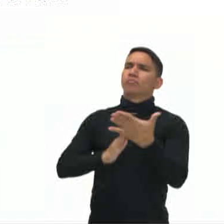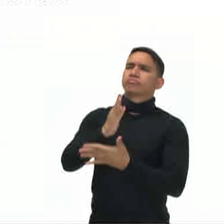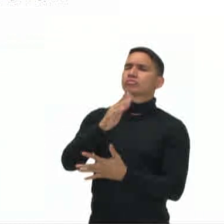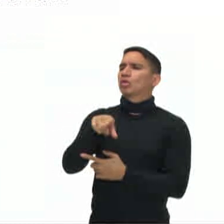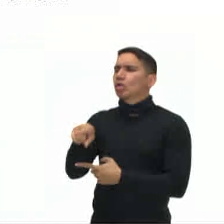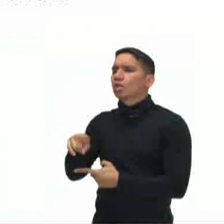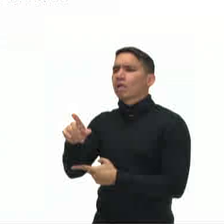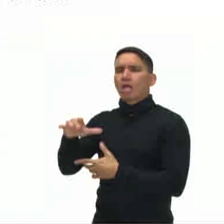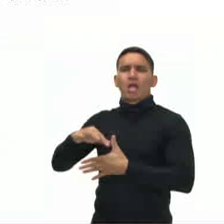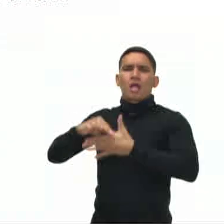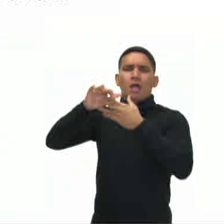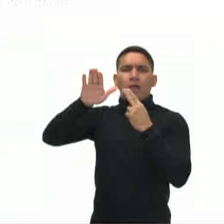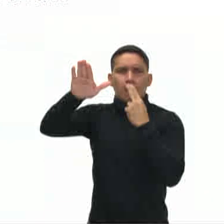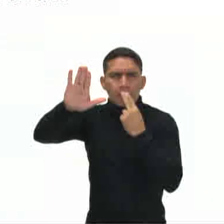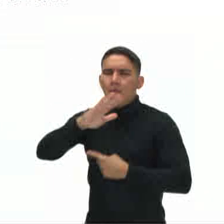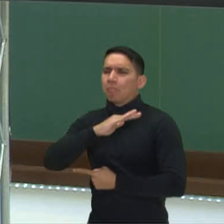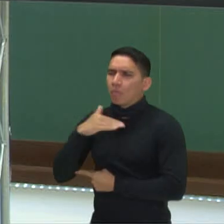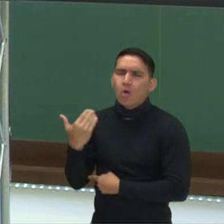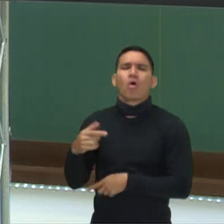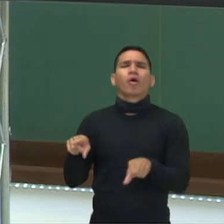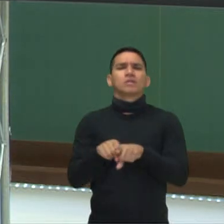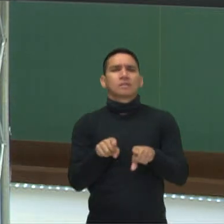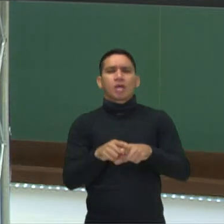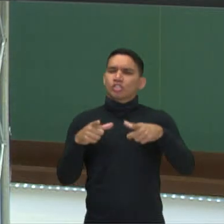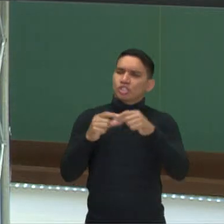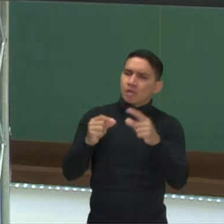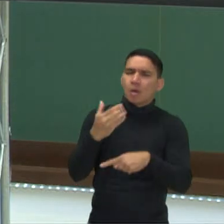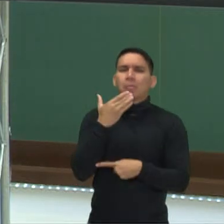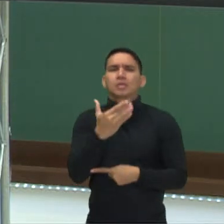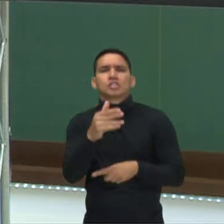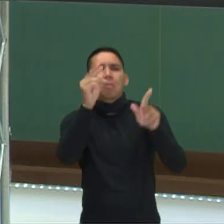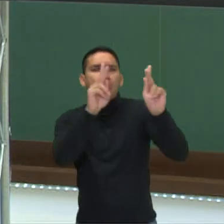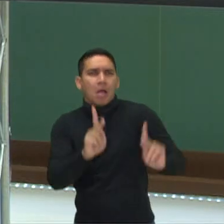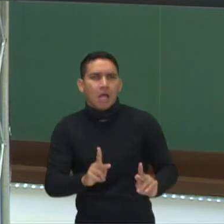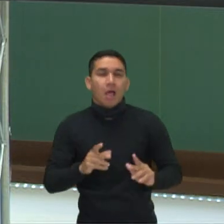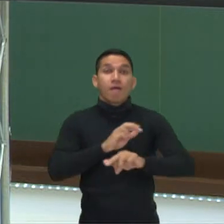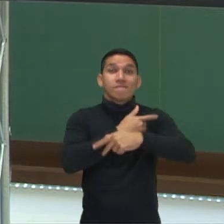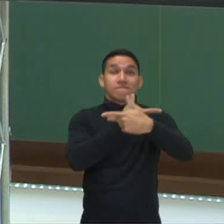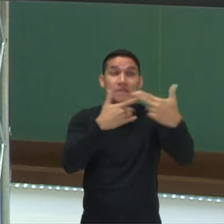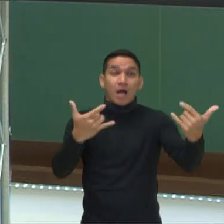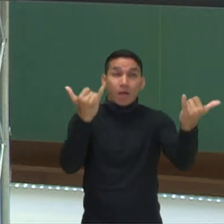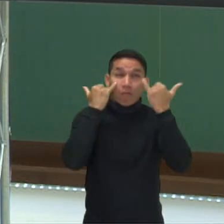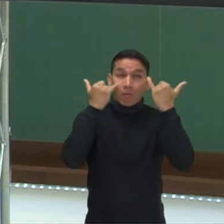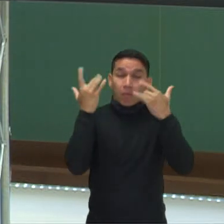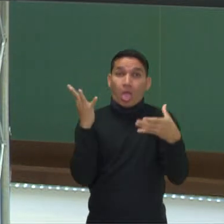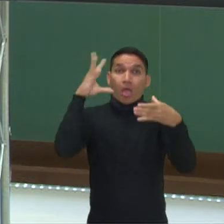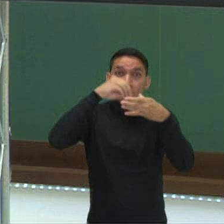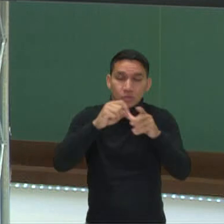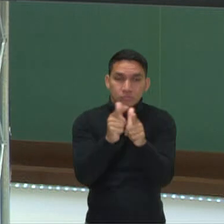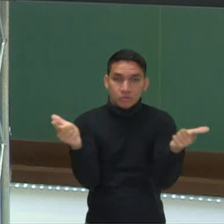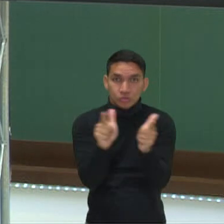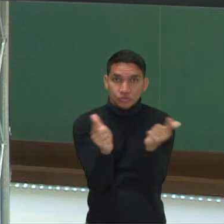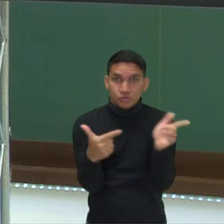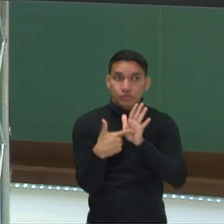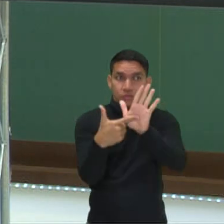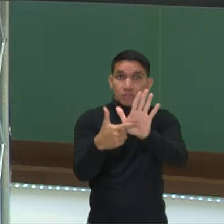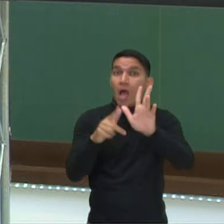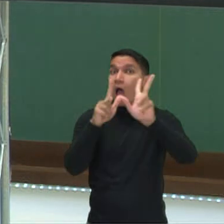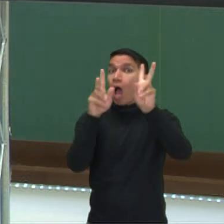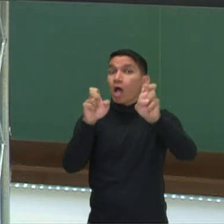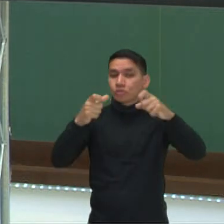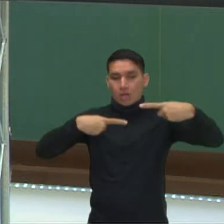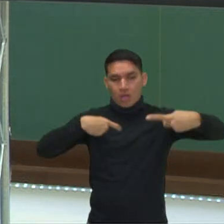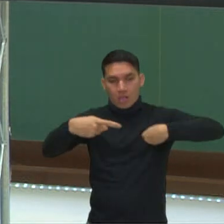do Hitler, falando sobre o Japão pedindo paz, ou seja, muitas informações no jornal, e o jornal tratando da guerra